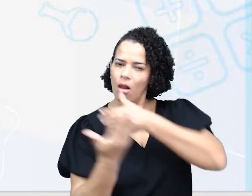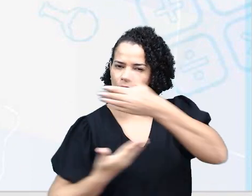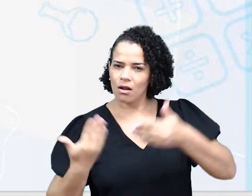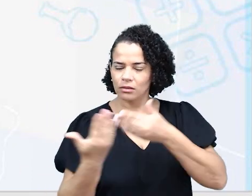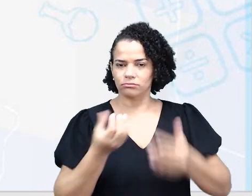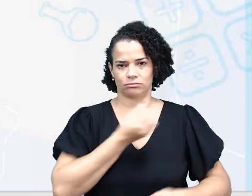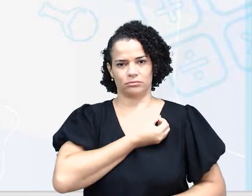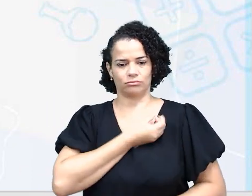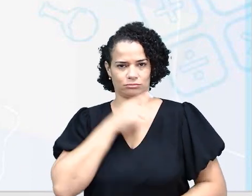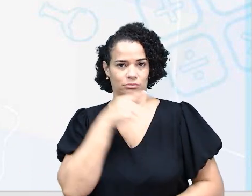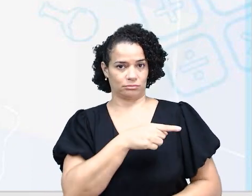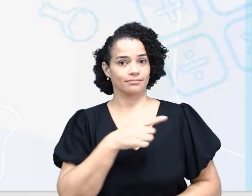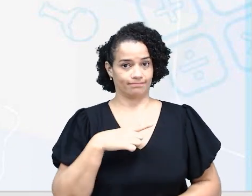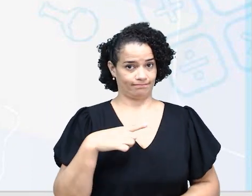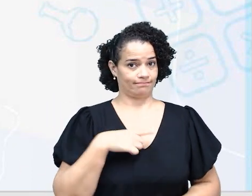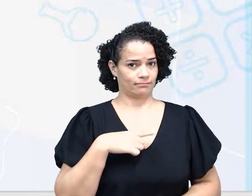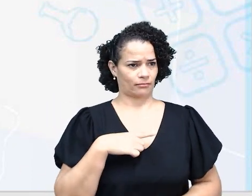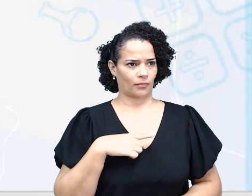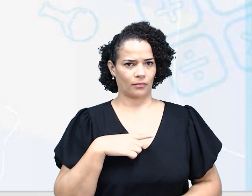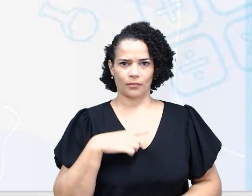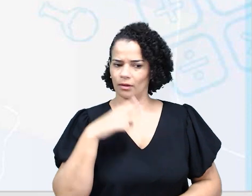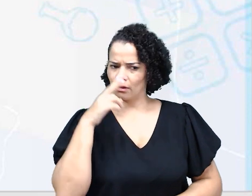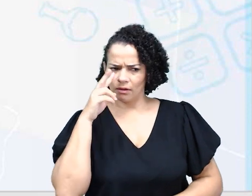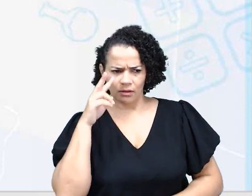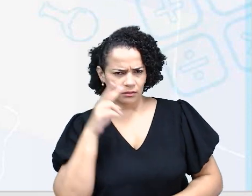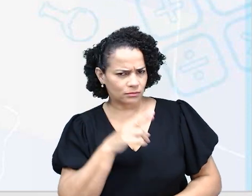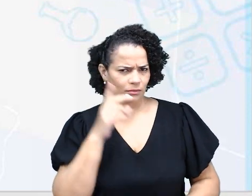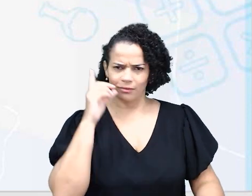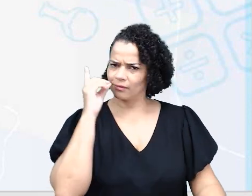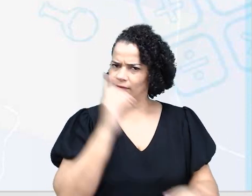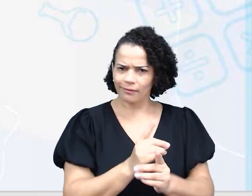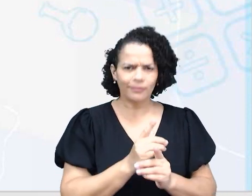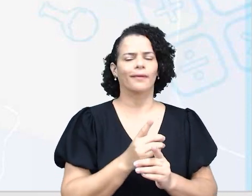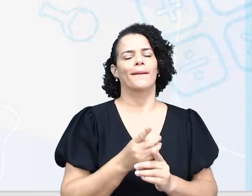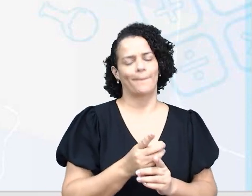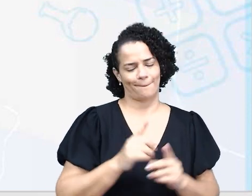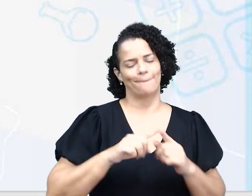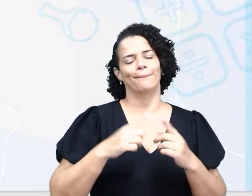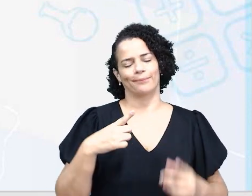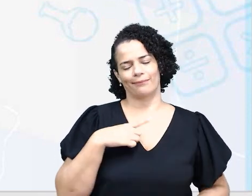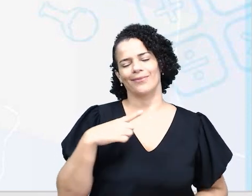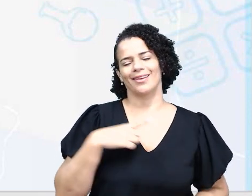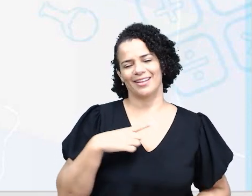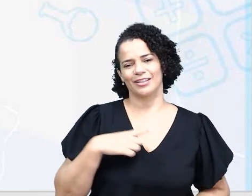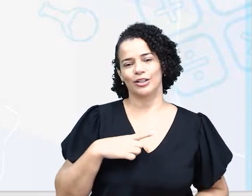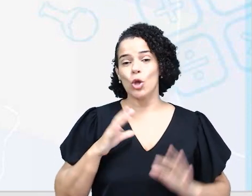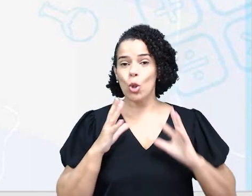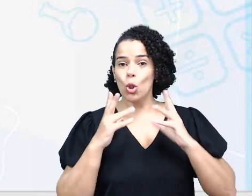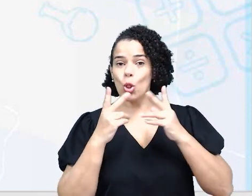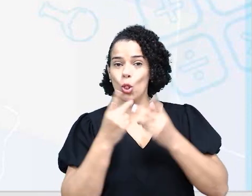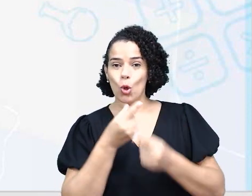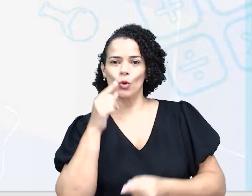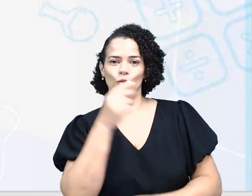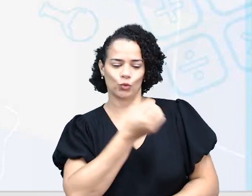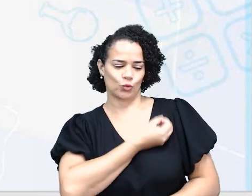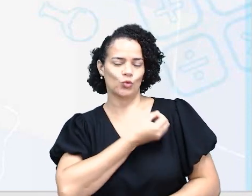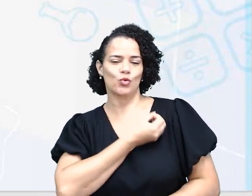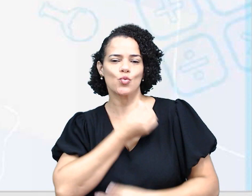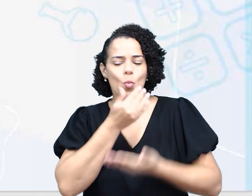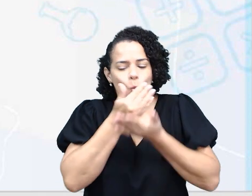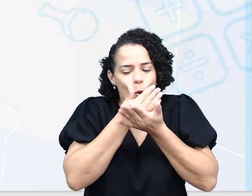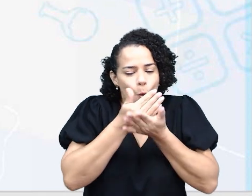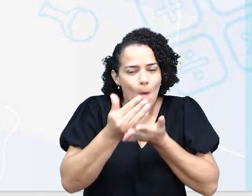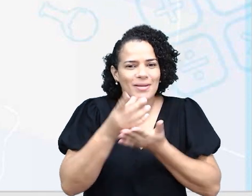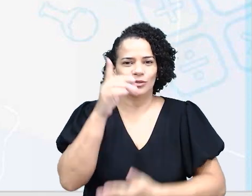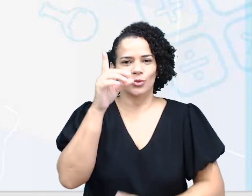aí? Não encontrou, mas tem. É porque todos esses números começam com a letra D, certo? Pode